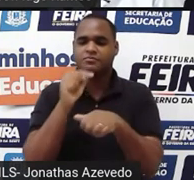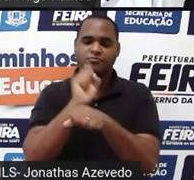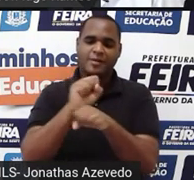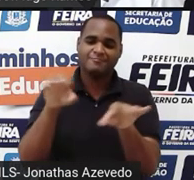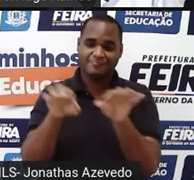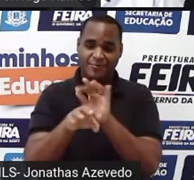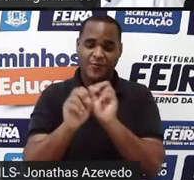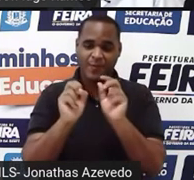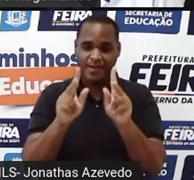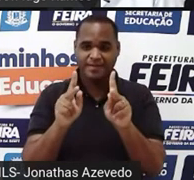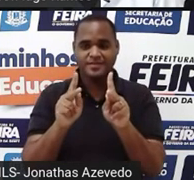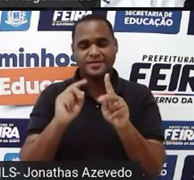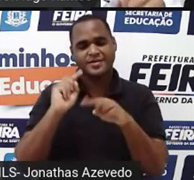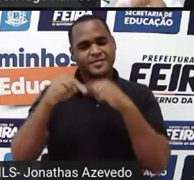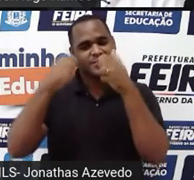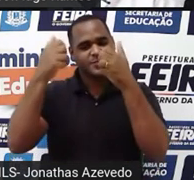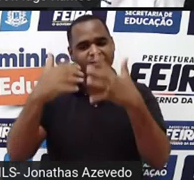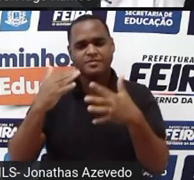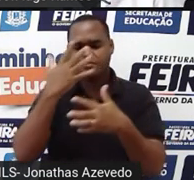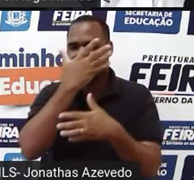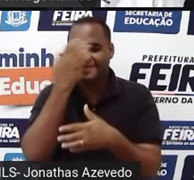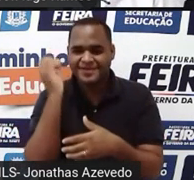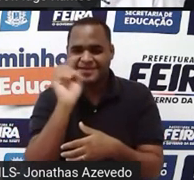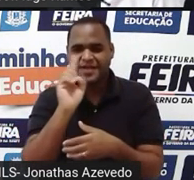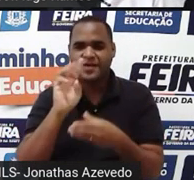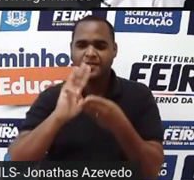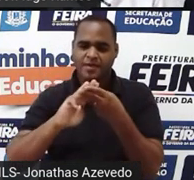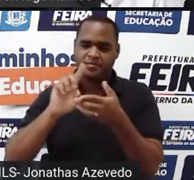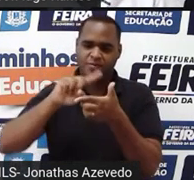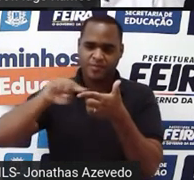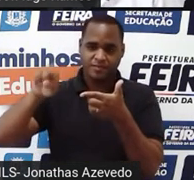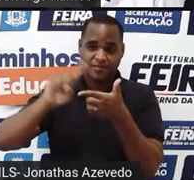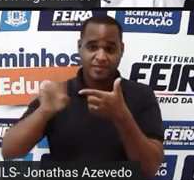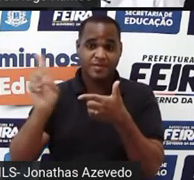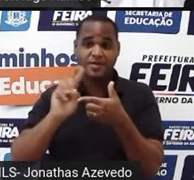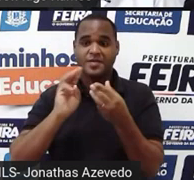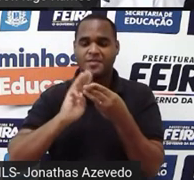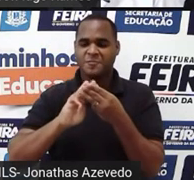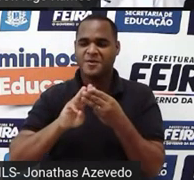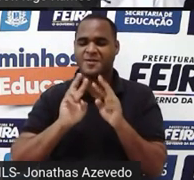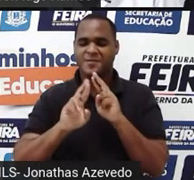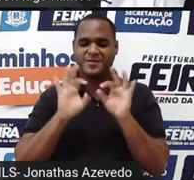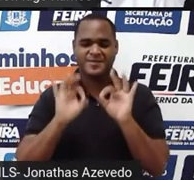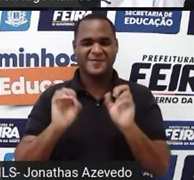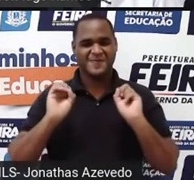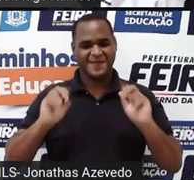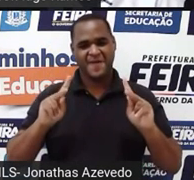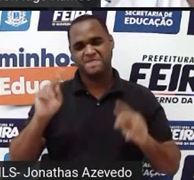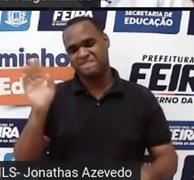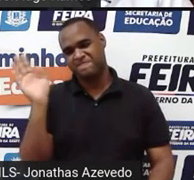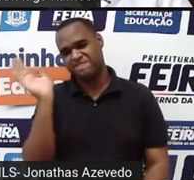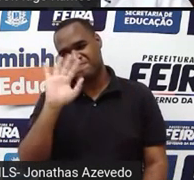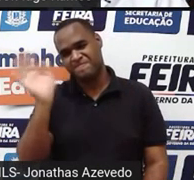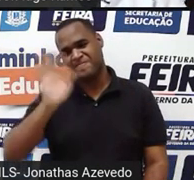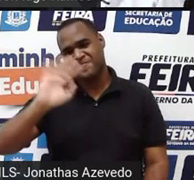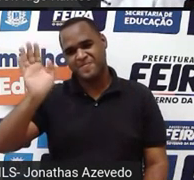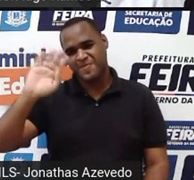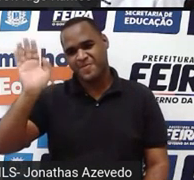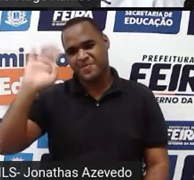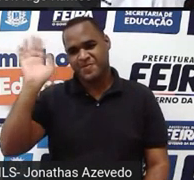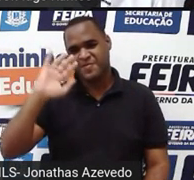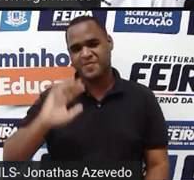aqui Tá bom? Desde já até a próxima Não esquece Matemática não é problema É solução É isso aí Valeu Bye bye